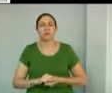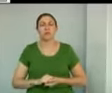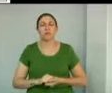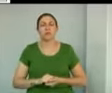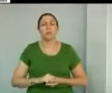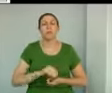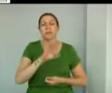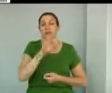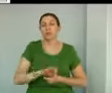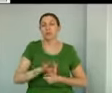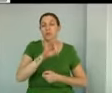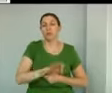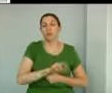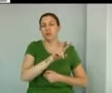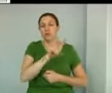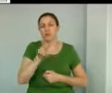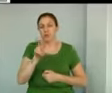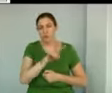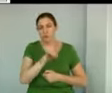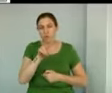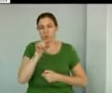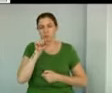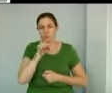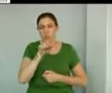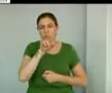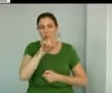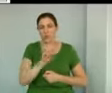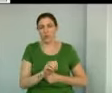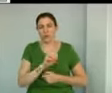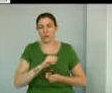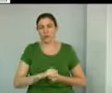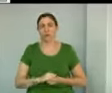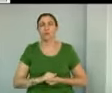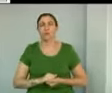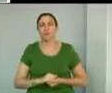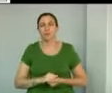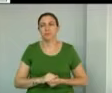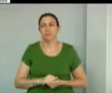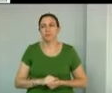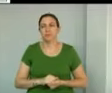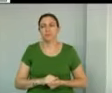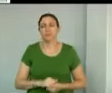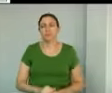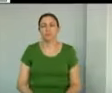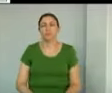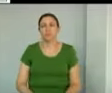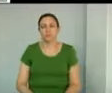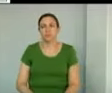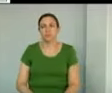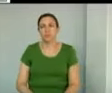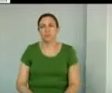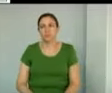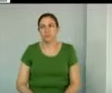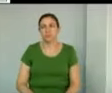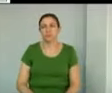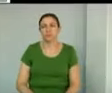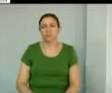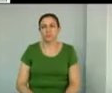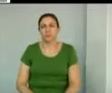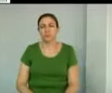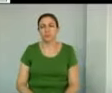de 22,20%, considerando todas essas projeções, confirmando a receita e a despesa. Então, o percentual aplicado